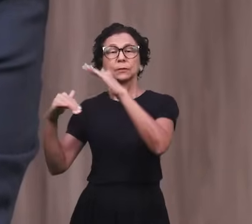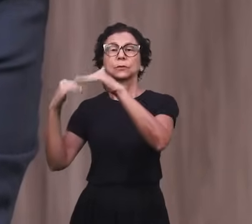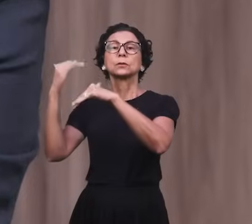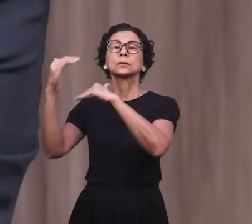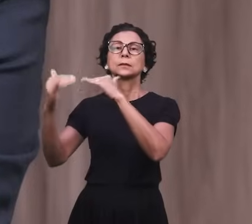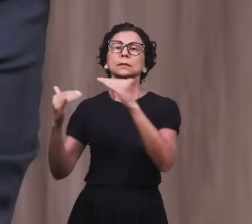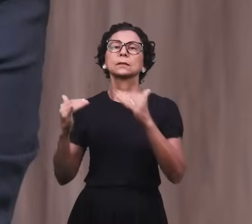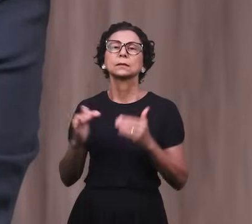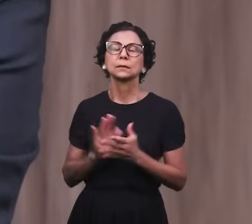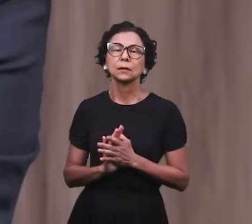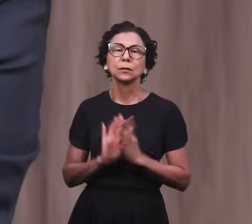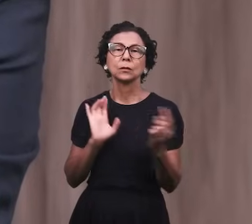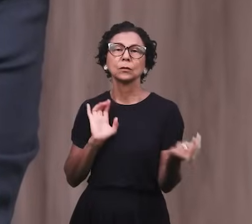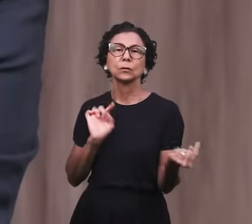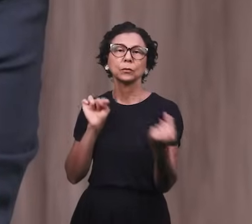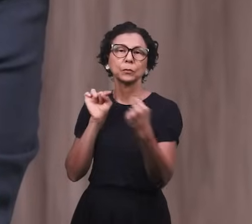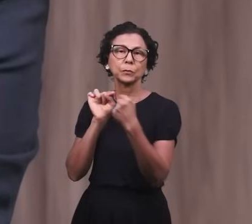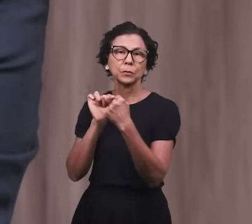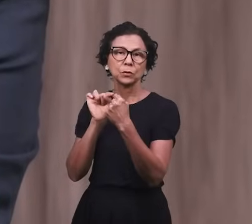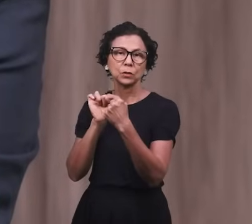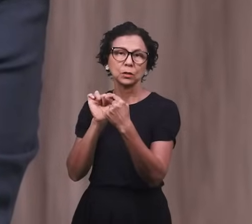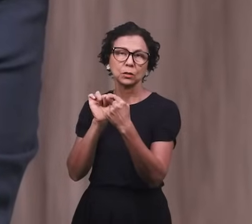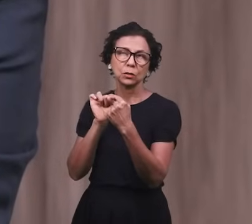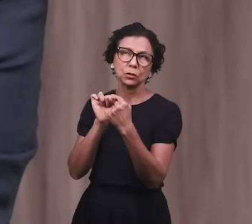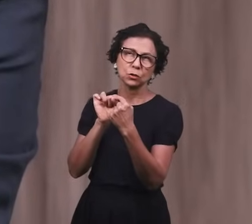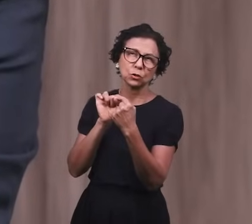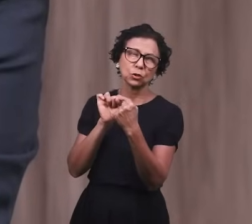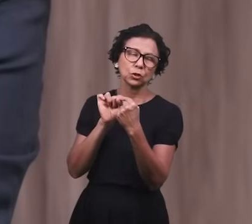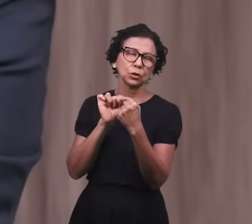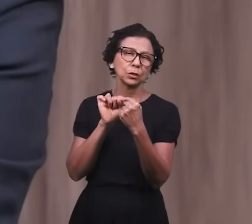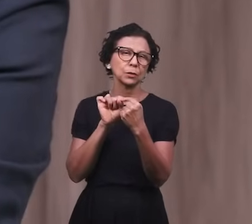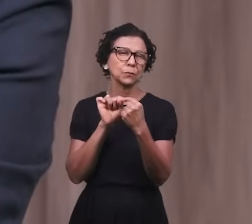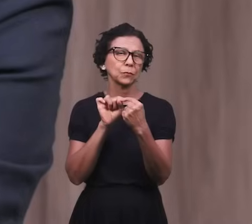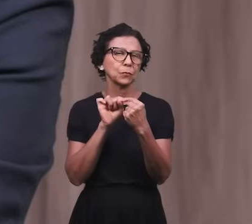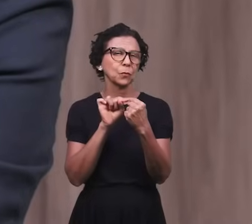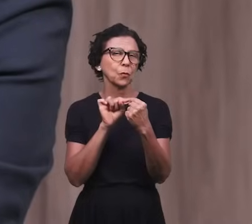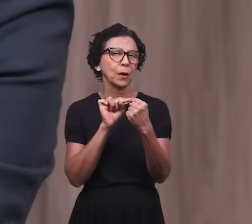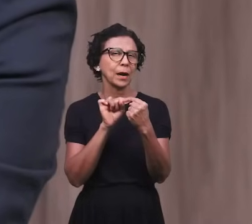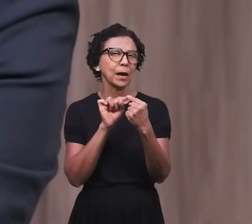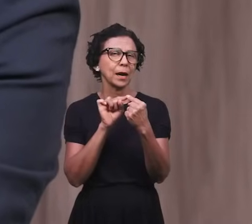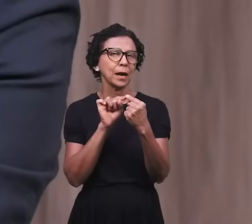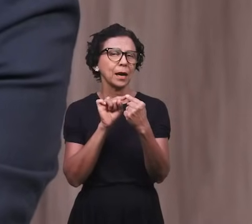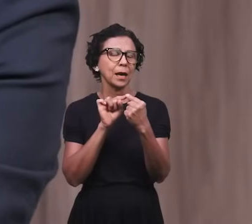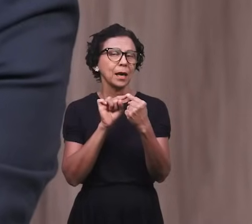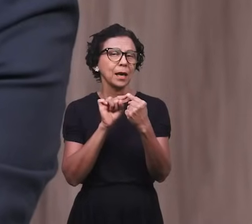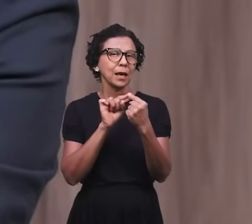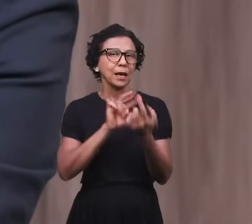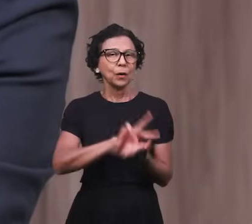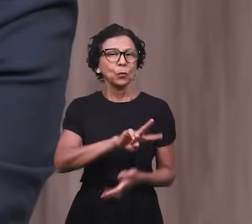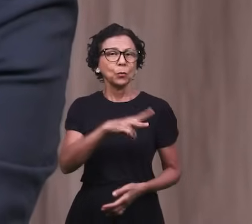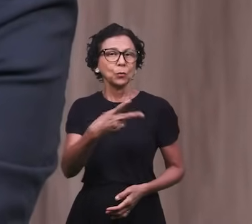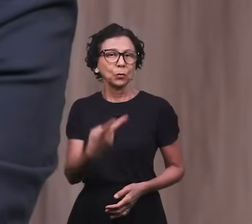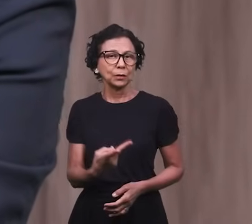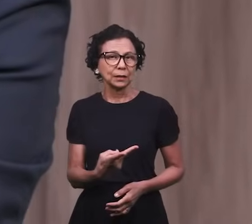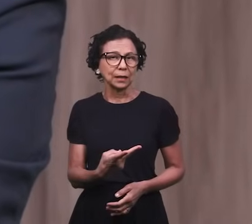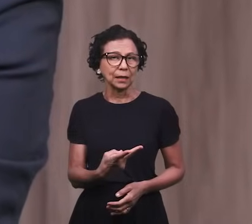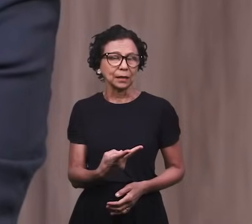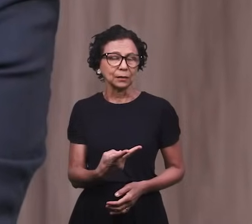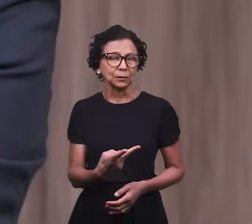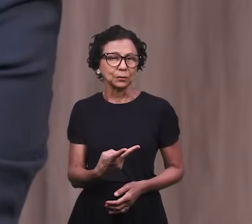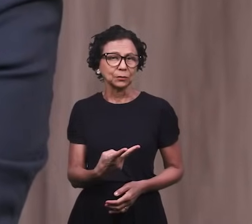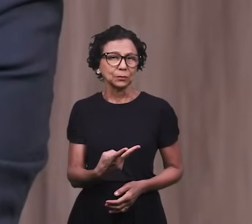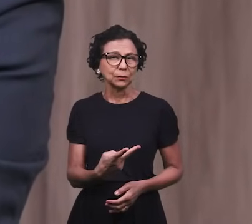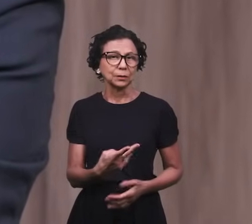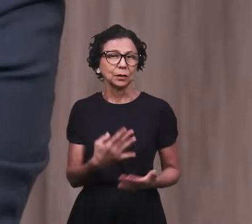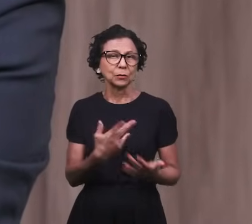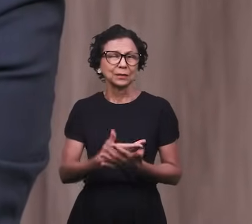é fazer aquilo que meio que o contrário do que acontecia na primeira Revolução Industrial. A primeira Revolução